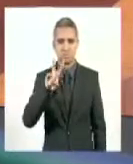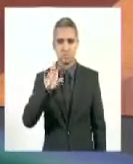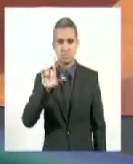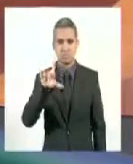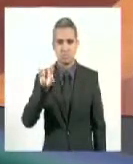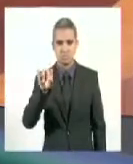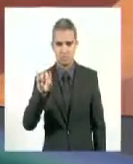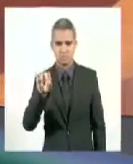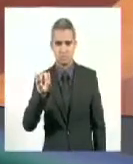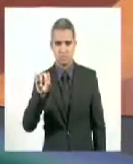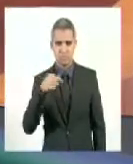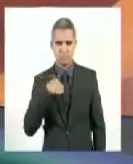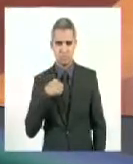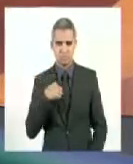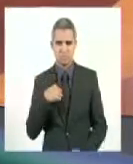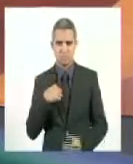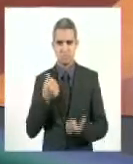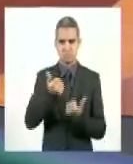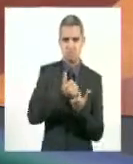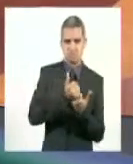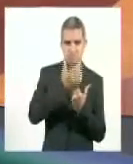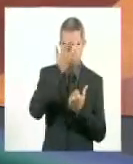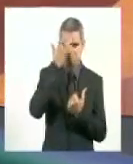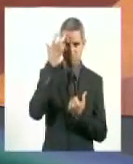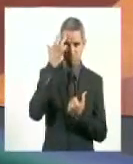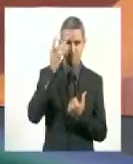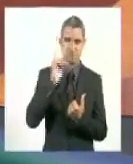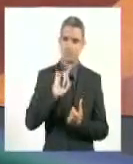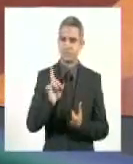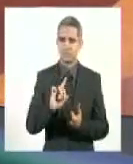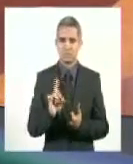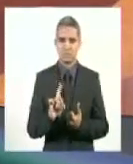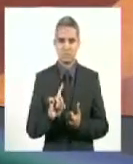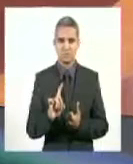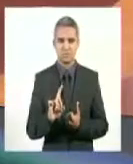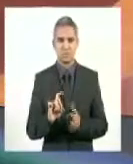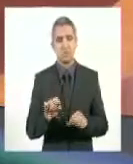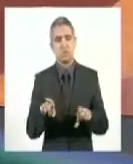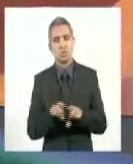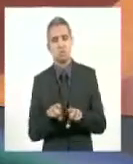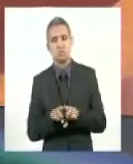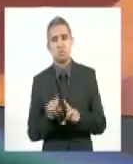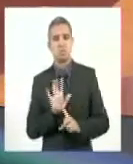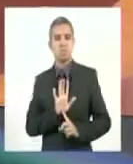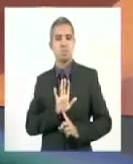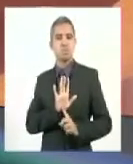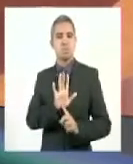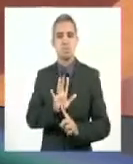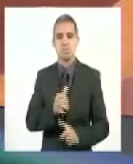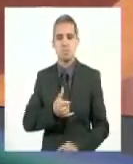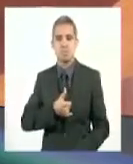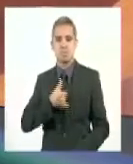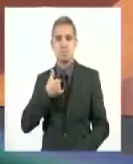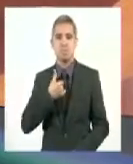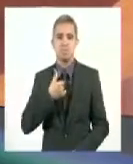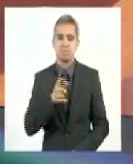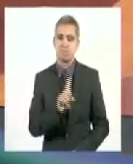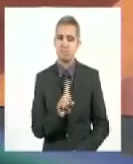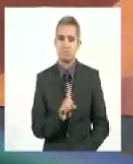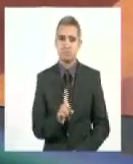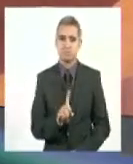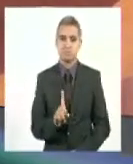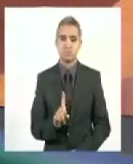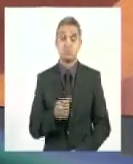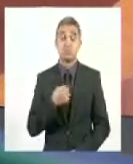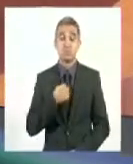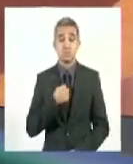de ninguém, ou tentando sequer aparecer mais do que alguém. Apenas estou